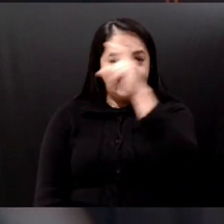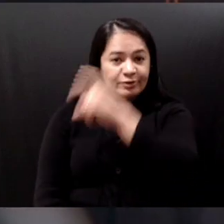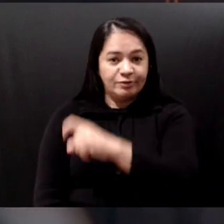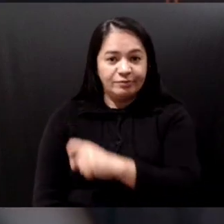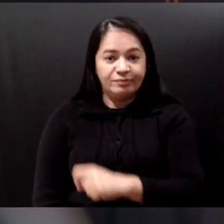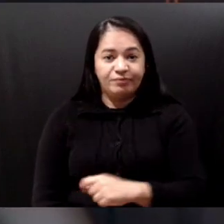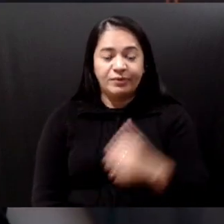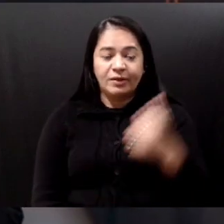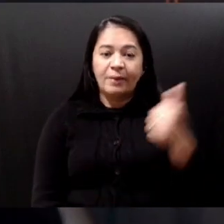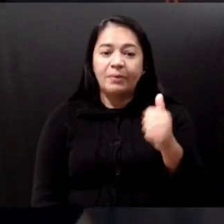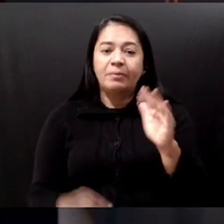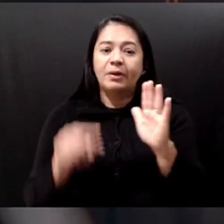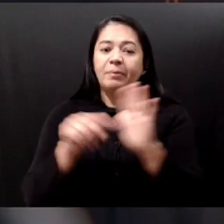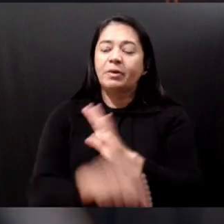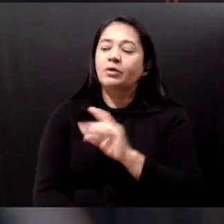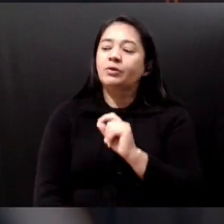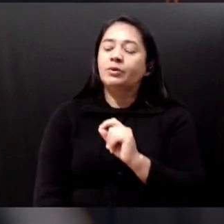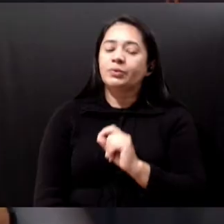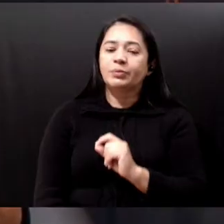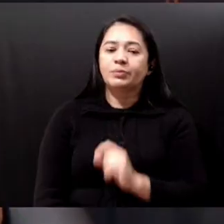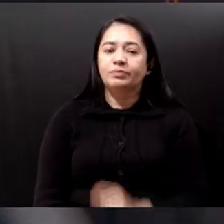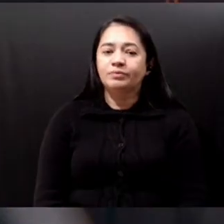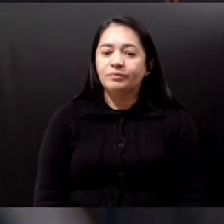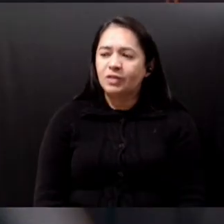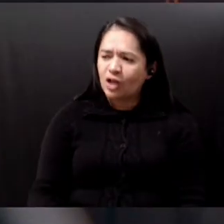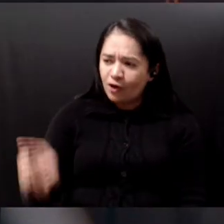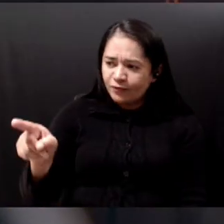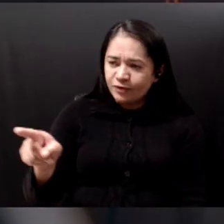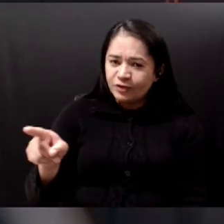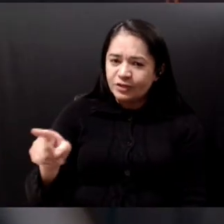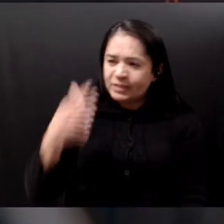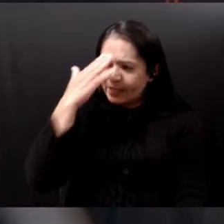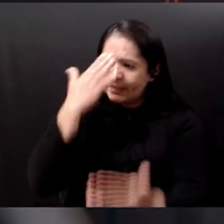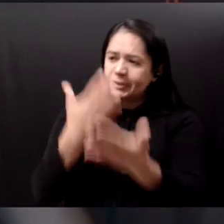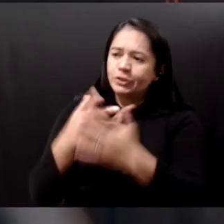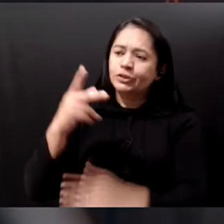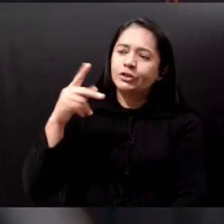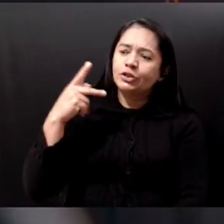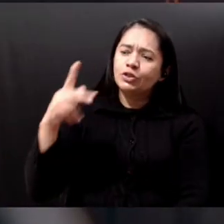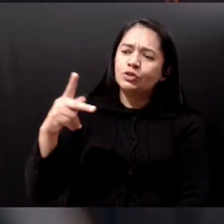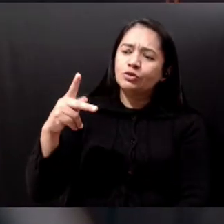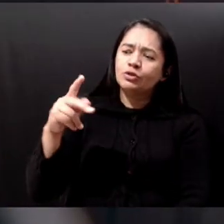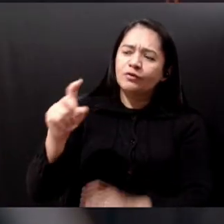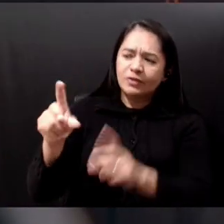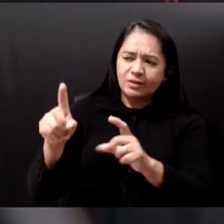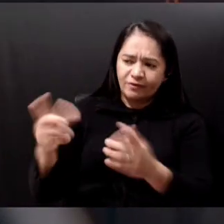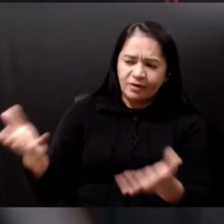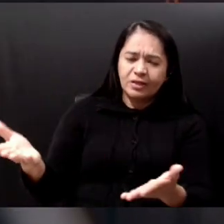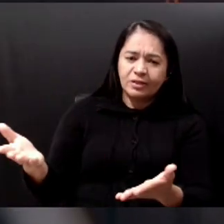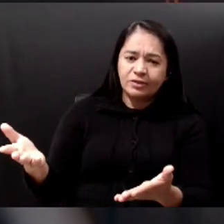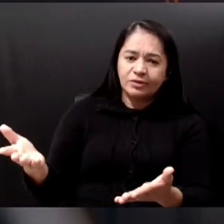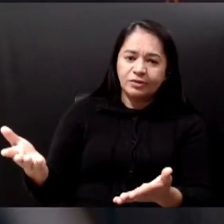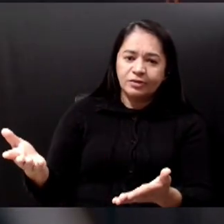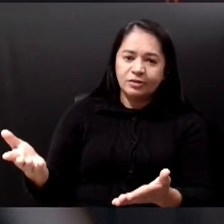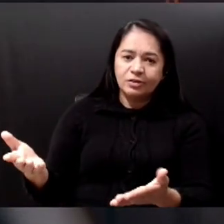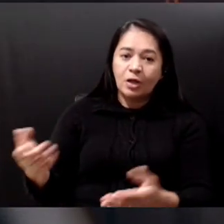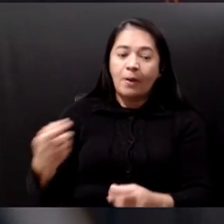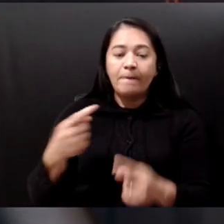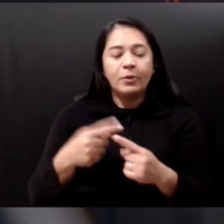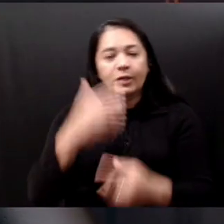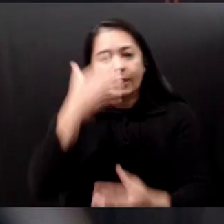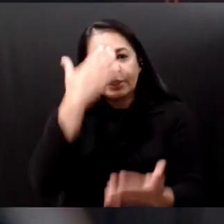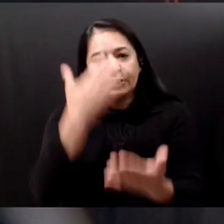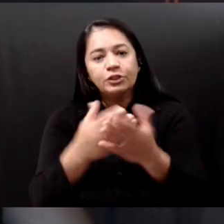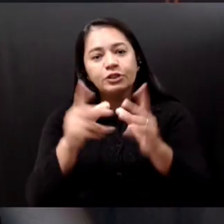é: você de fato acredita no que você vende? Porque acreditar no que vende, gente,